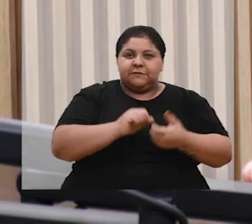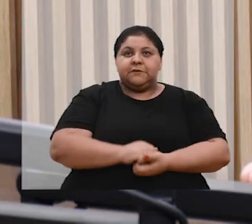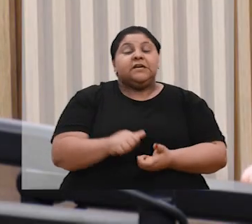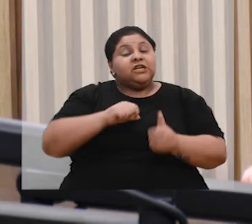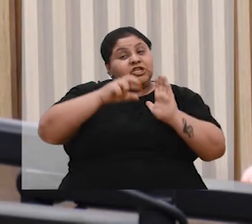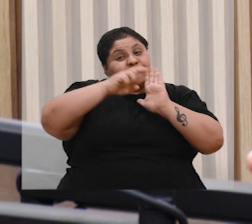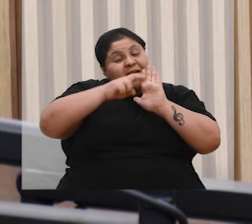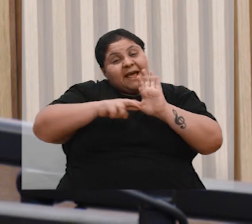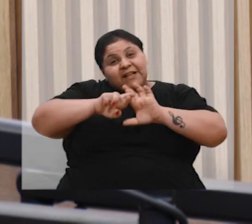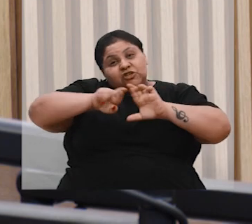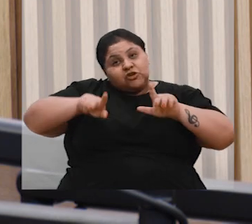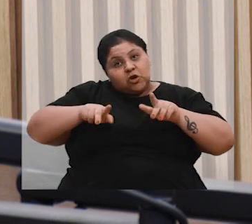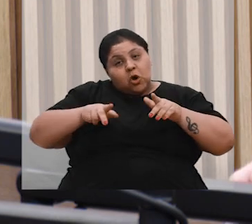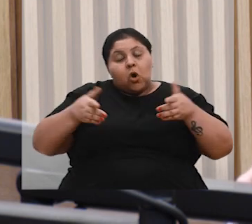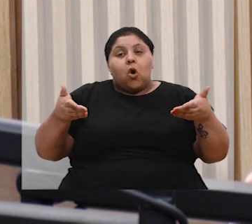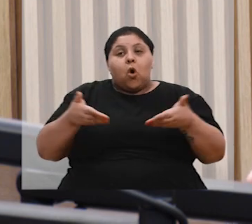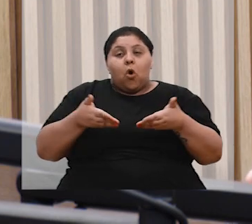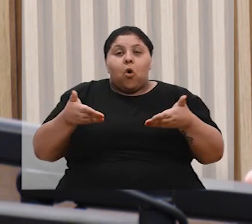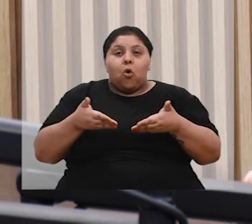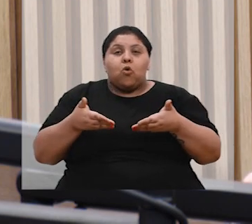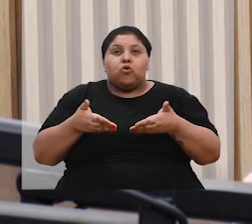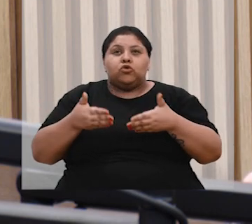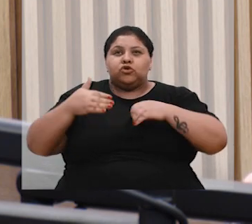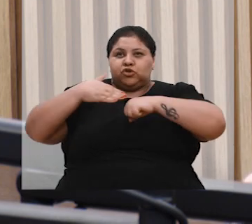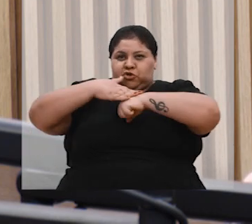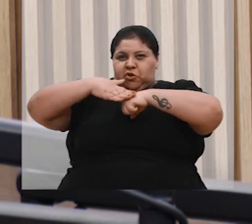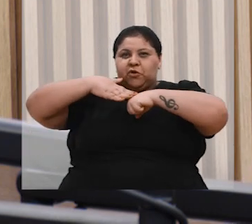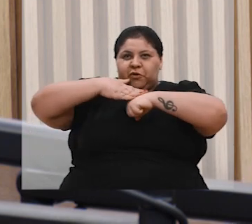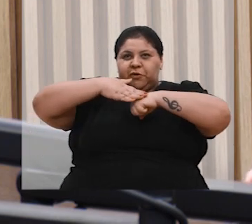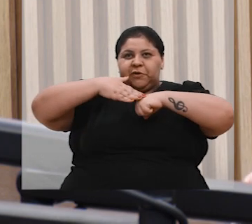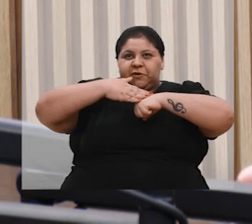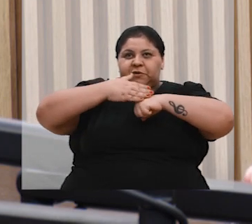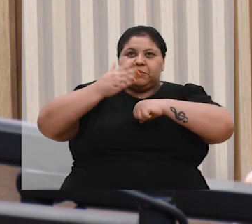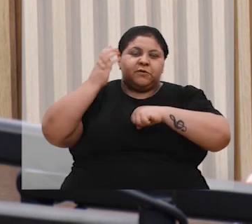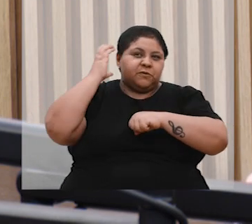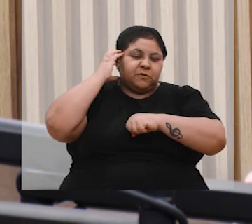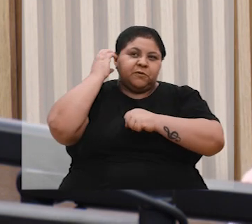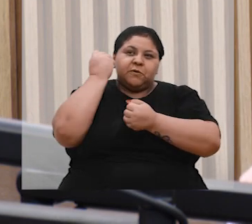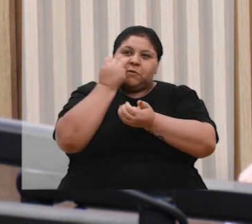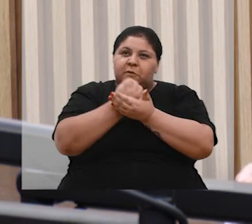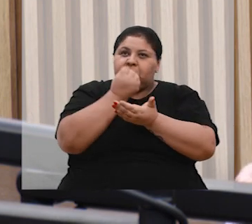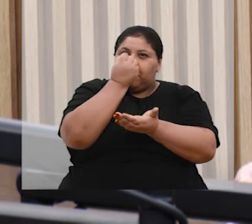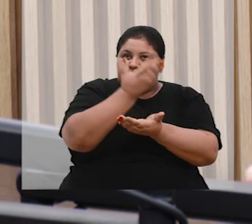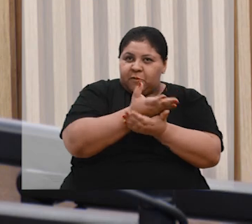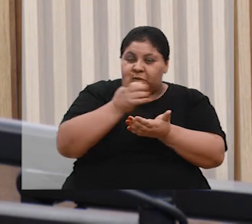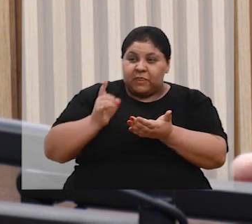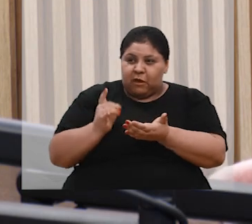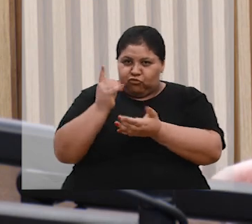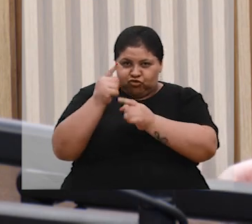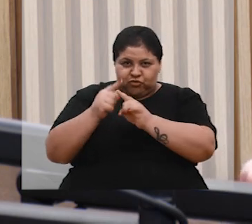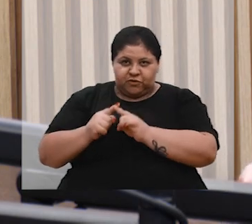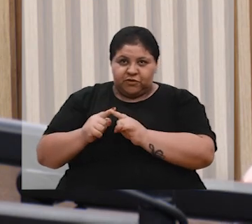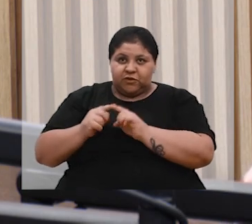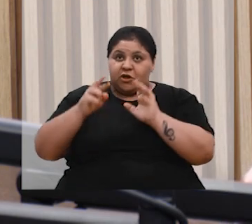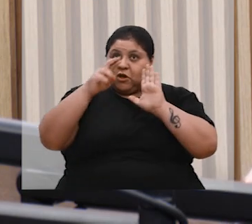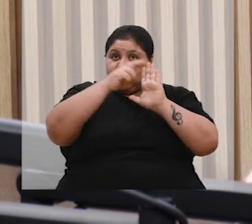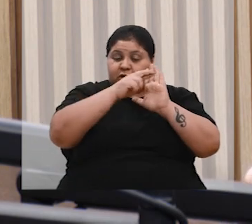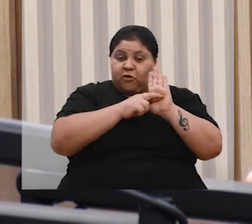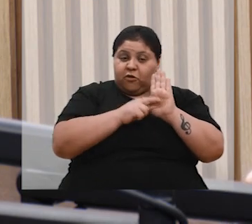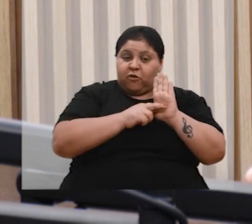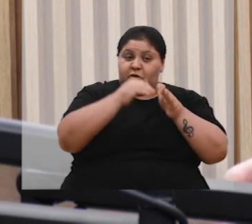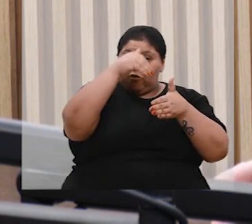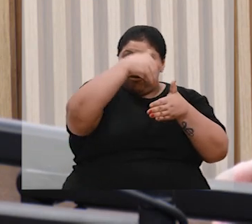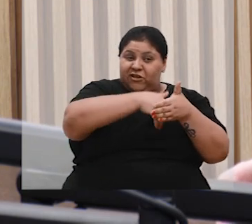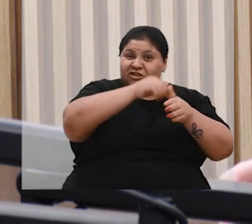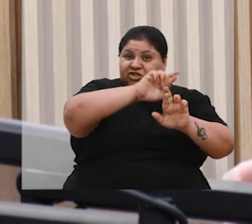né, Marcelo? Hoje a gente até conversou no podcast que fizemos da última vez, né? As regras das eleições eram um pouco diferentes.